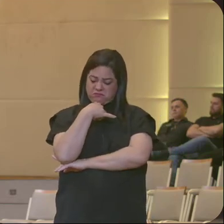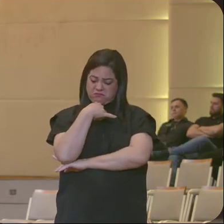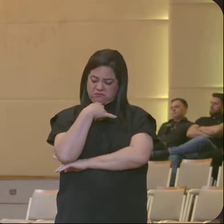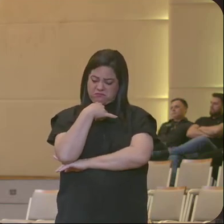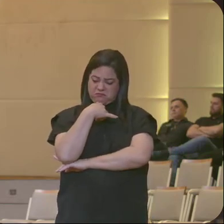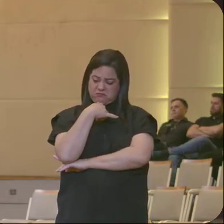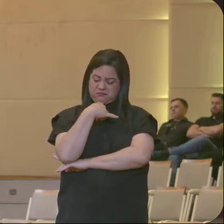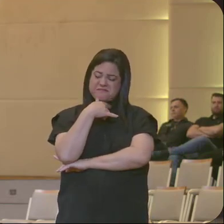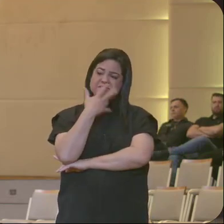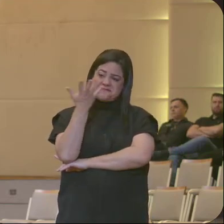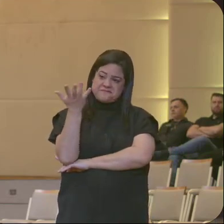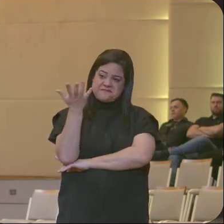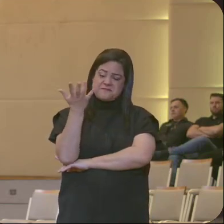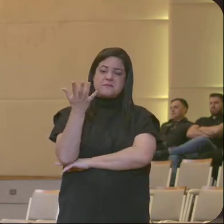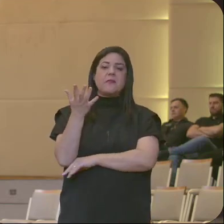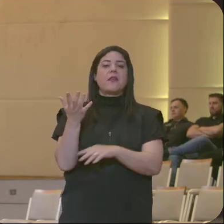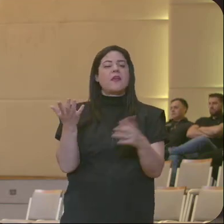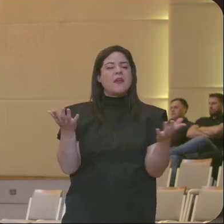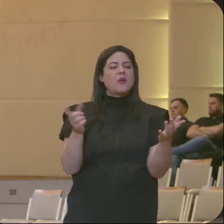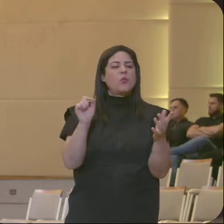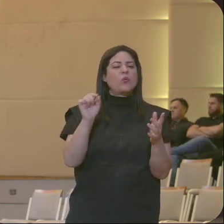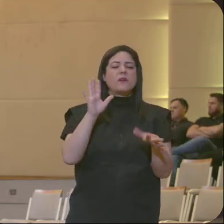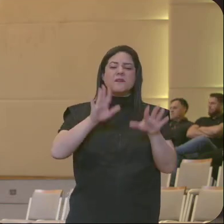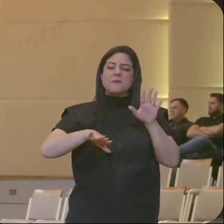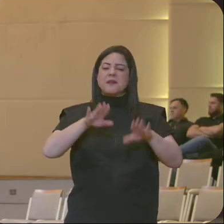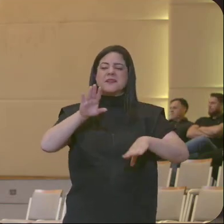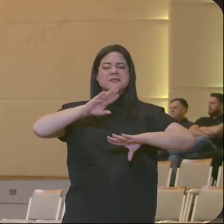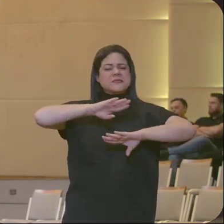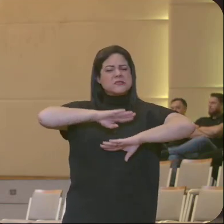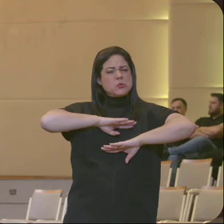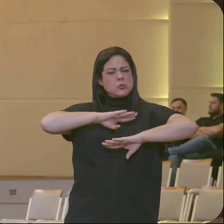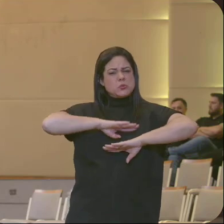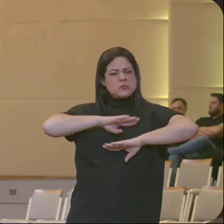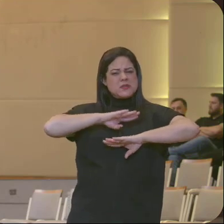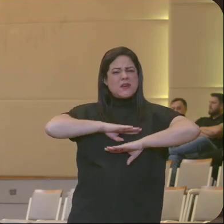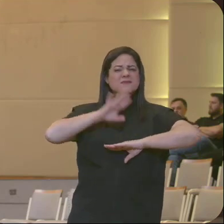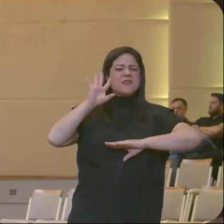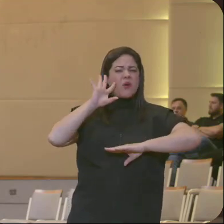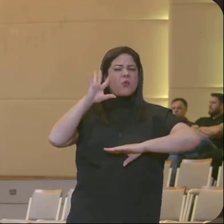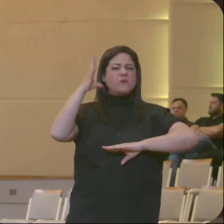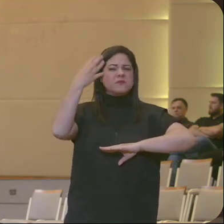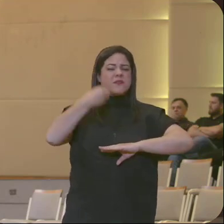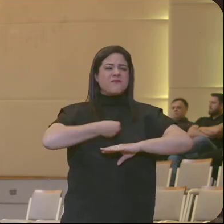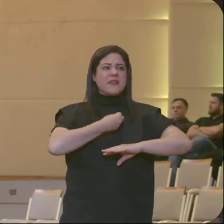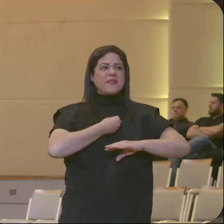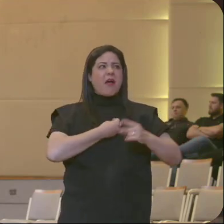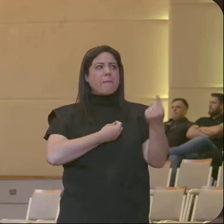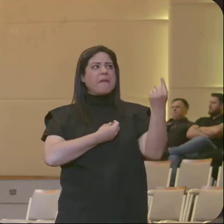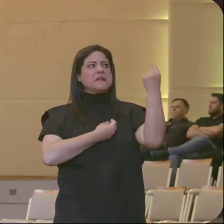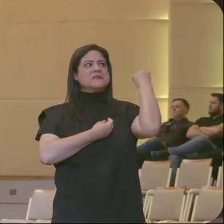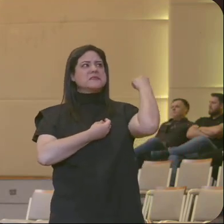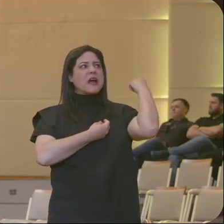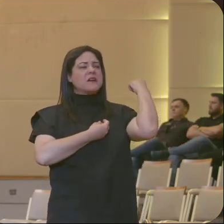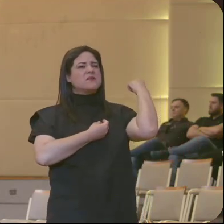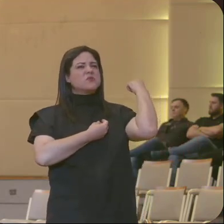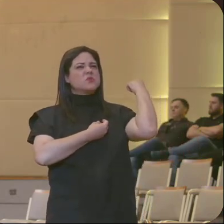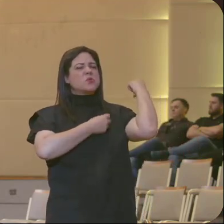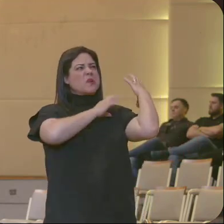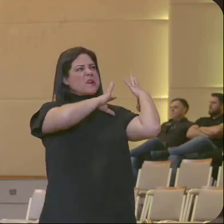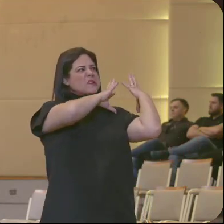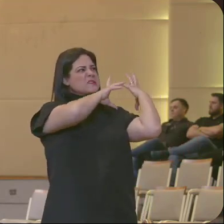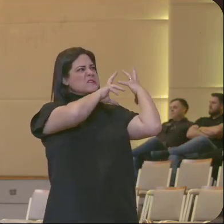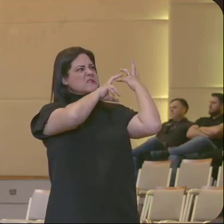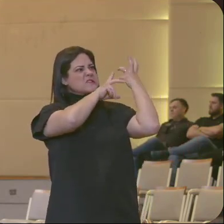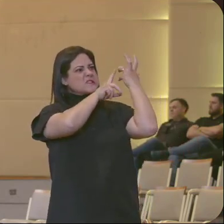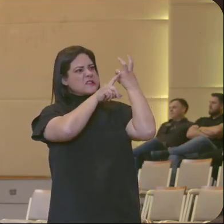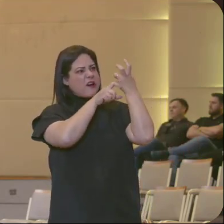circunstâncias. E de acordo com as circunstâncias que as envolveram na jornada da vida, elas se tornam pessoas a